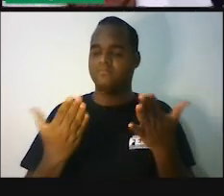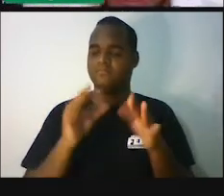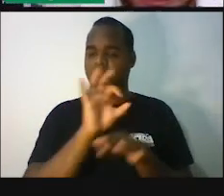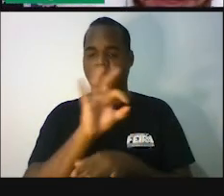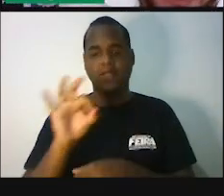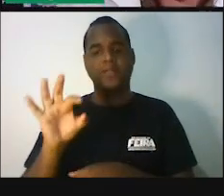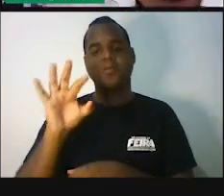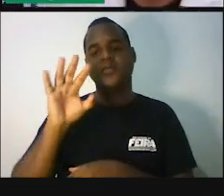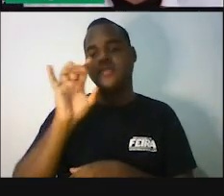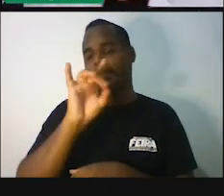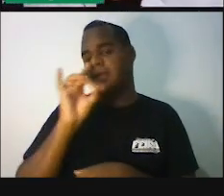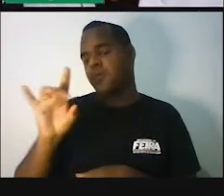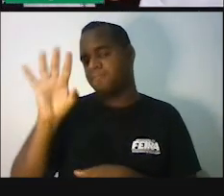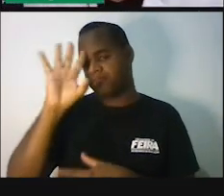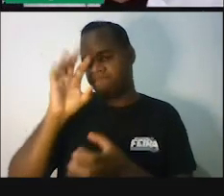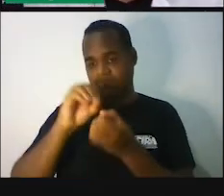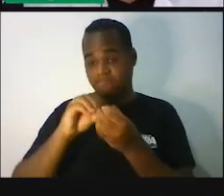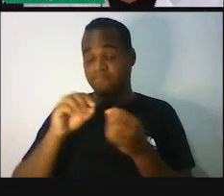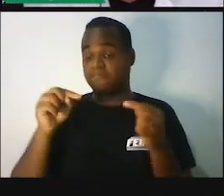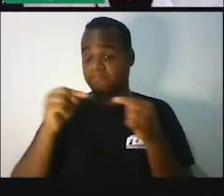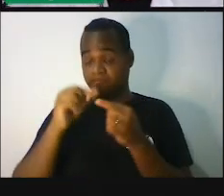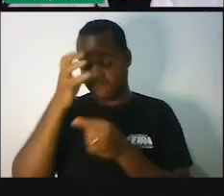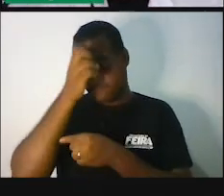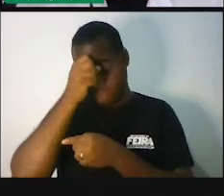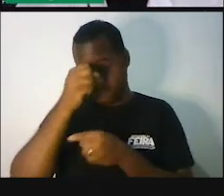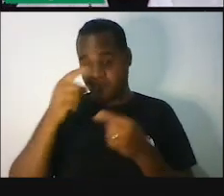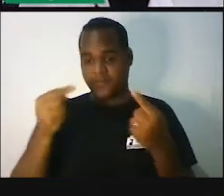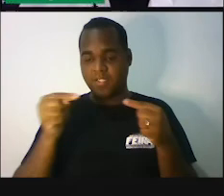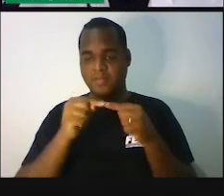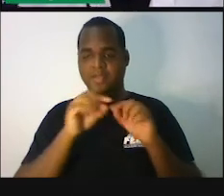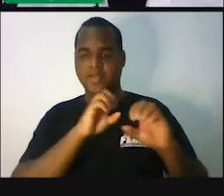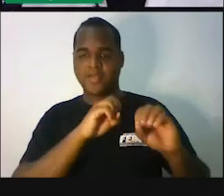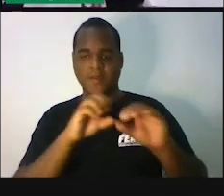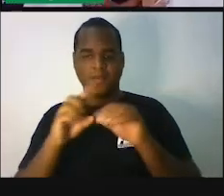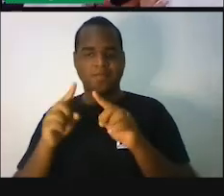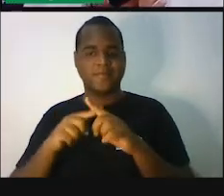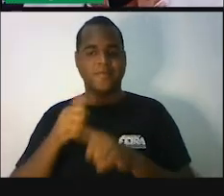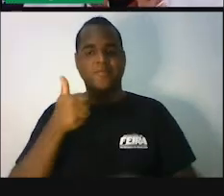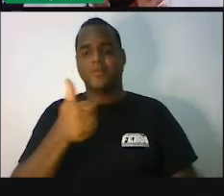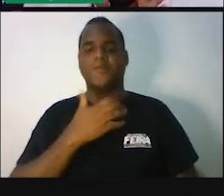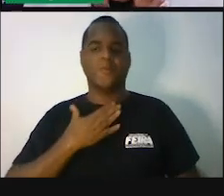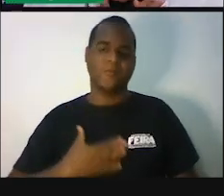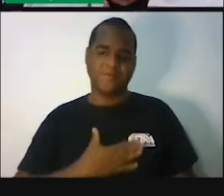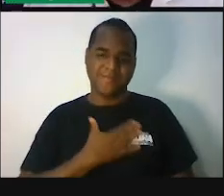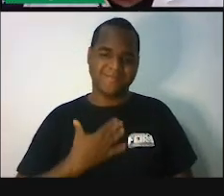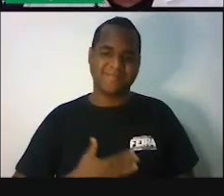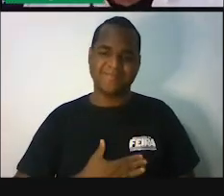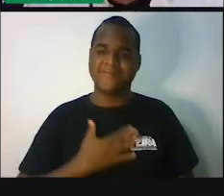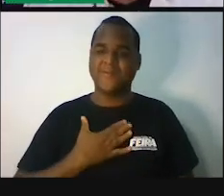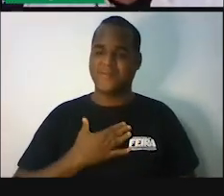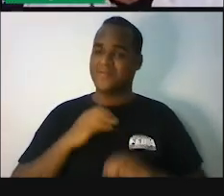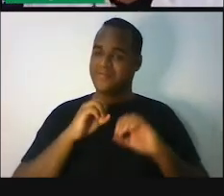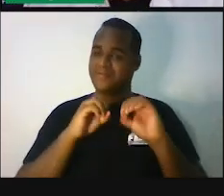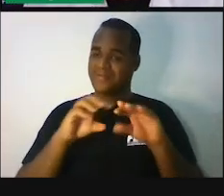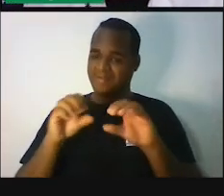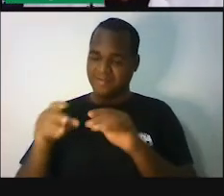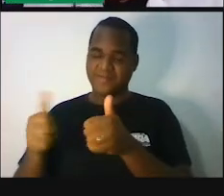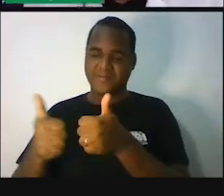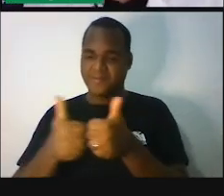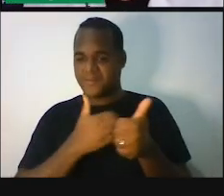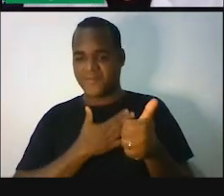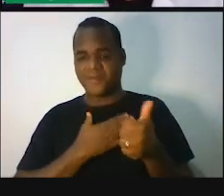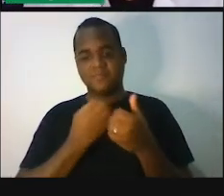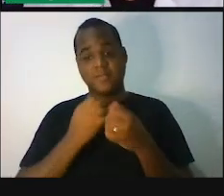tenha entendido as coisas que a gente fez nessa aula e que também tenha curtido a aula, porque eu curti a aula, certo?